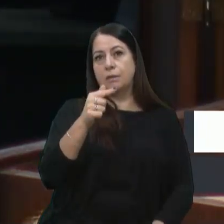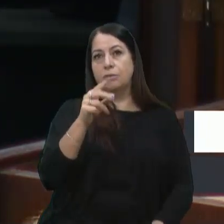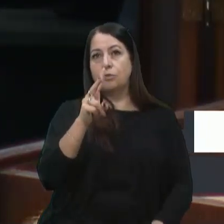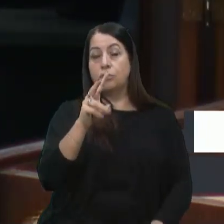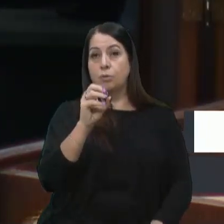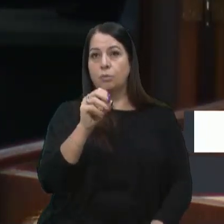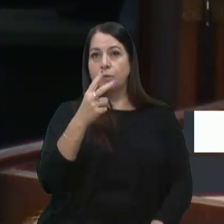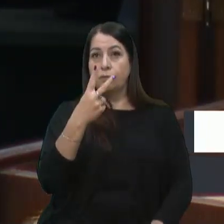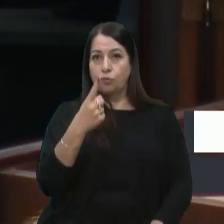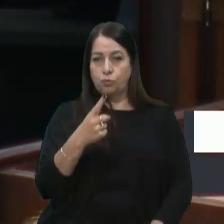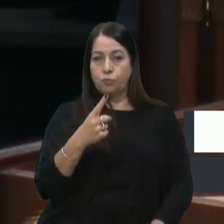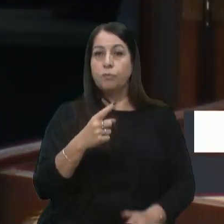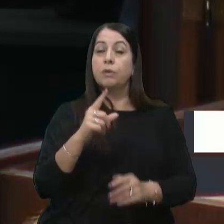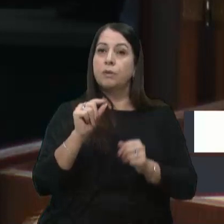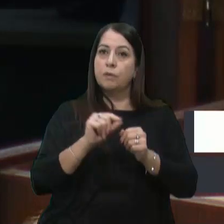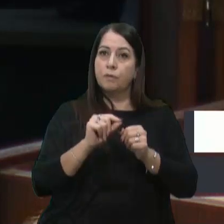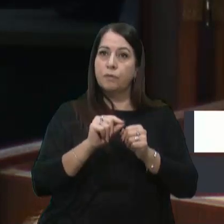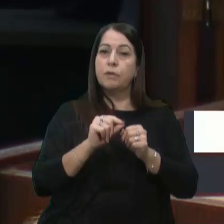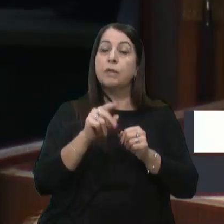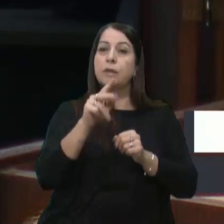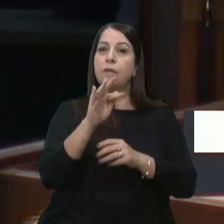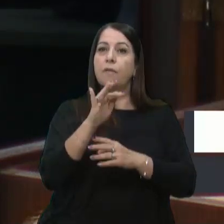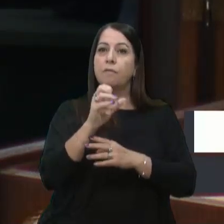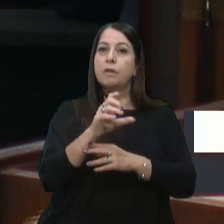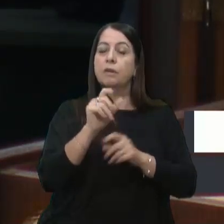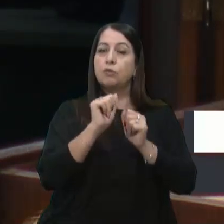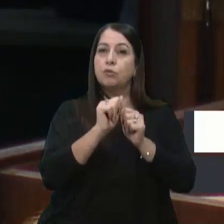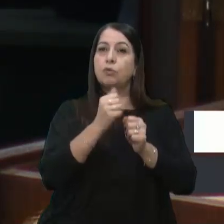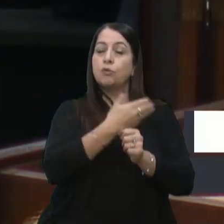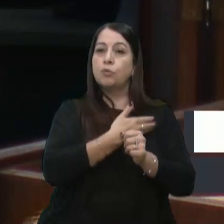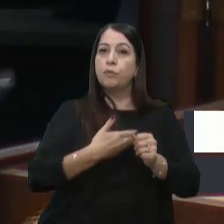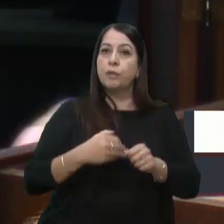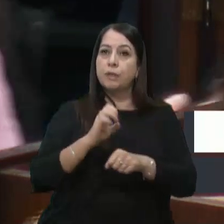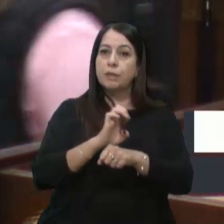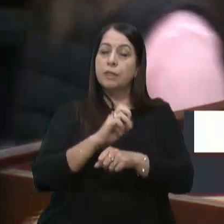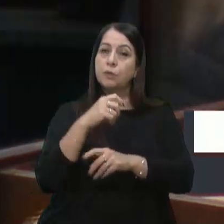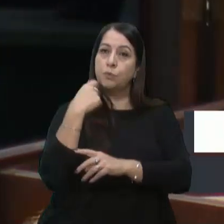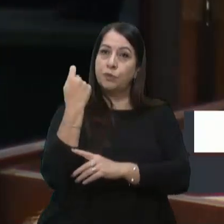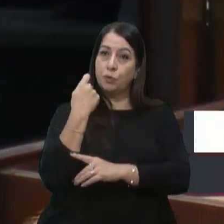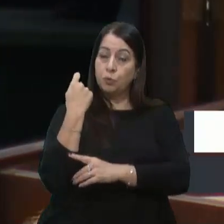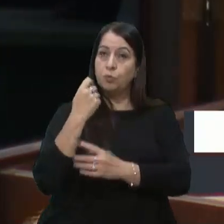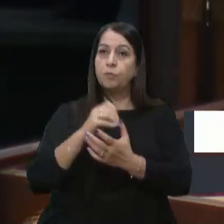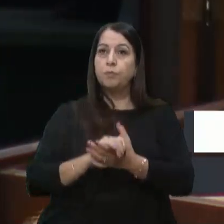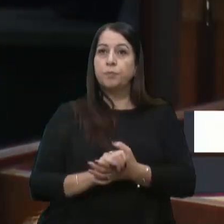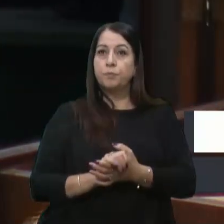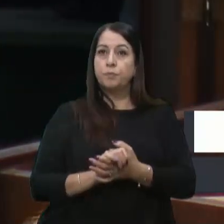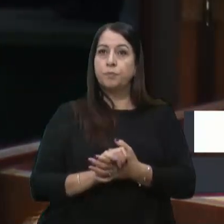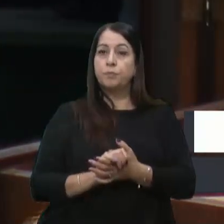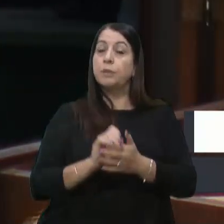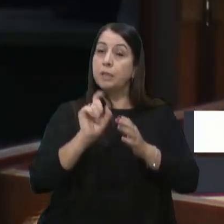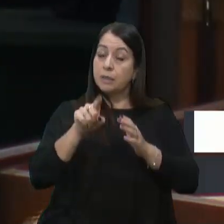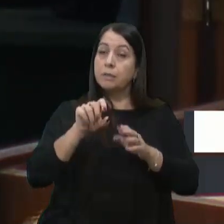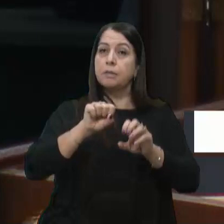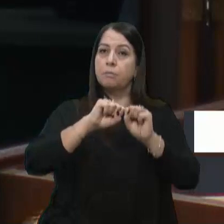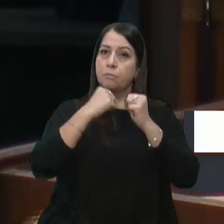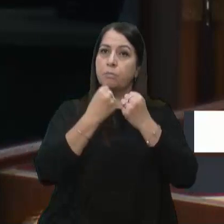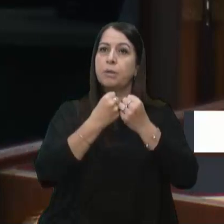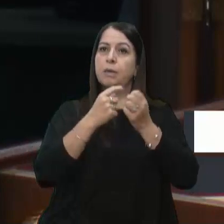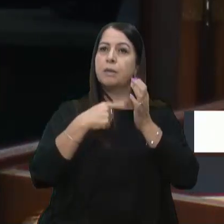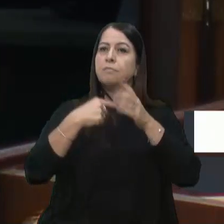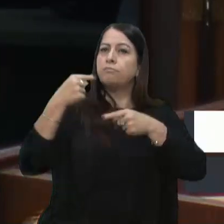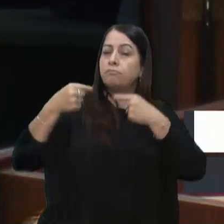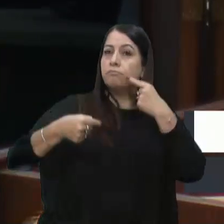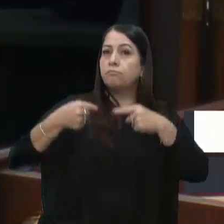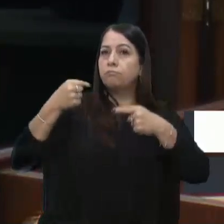2021, FAC Patrimônio, do Governo do Estado do Rio Grande do Sul. O seminário visa